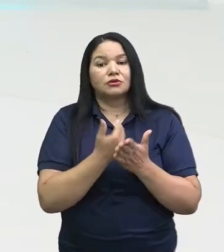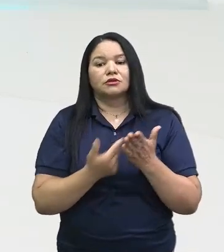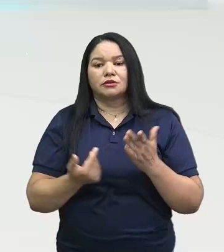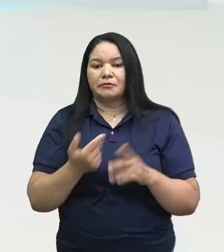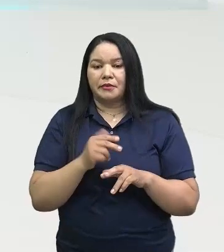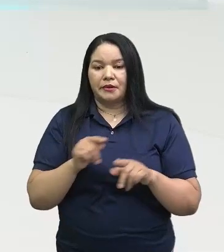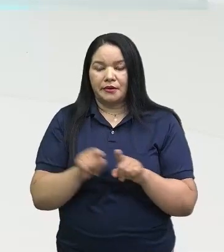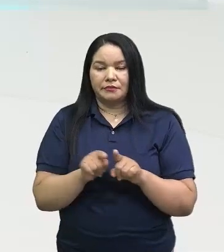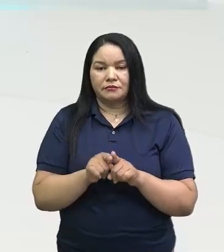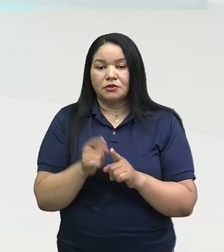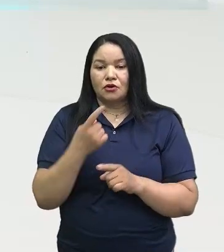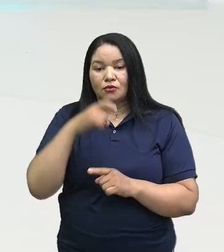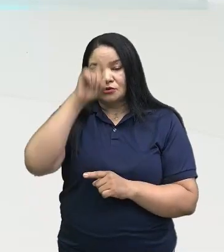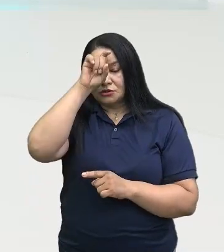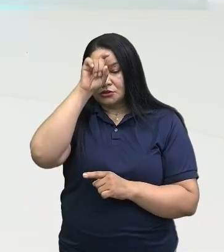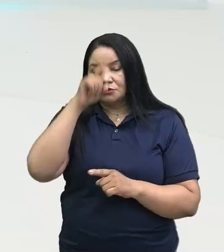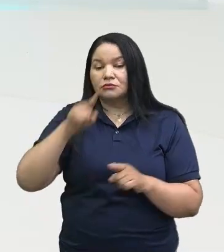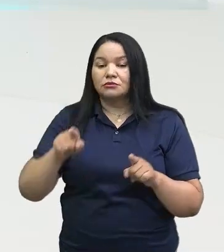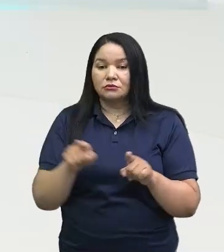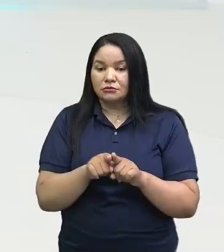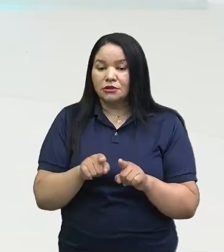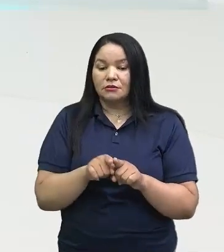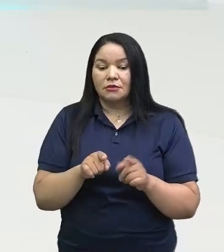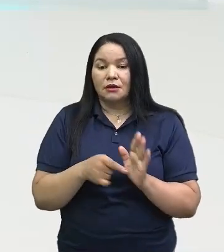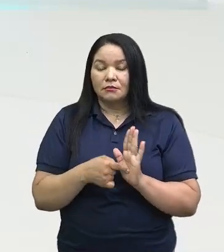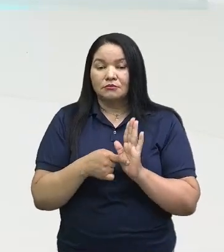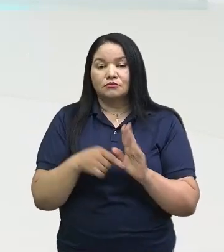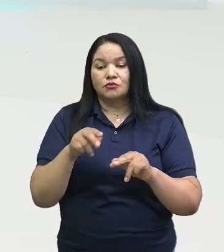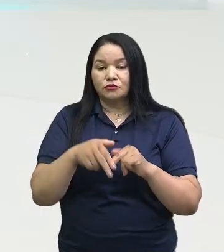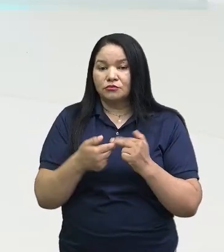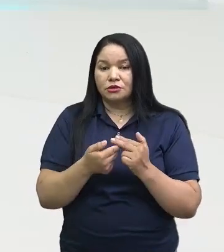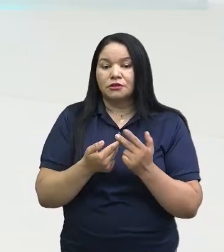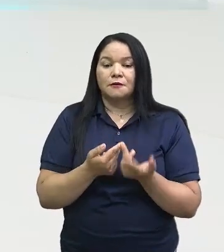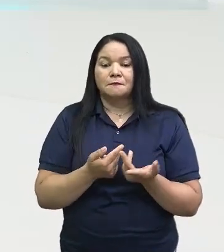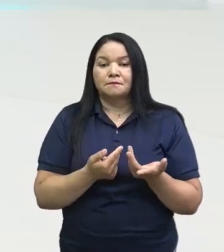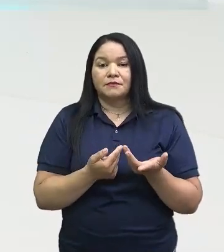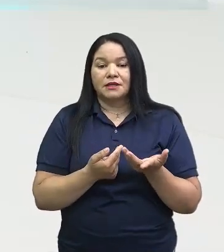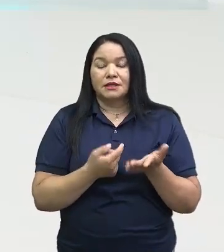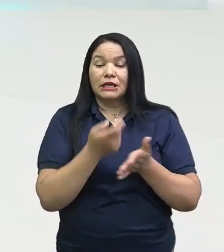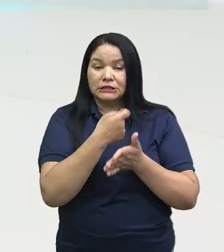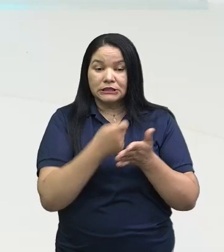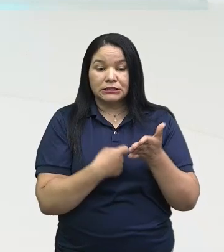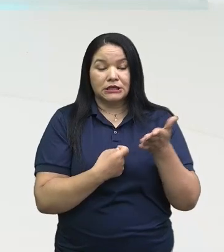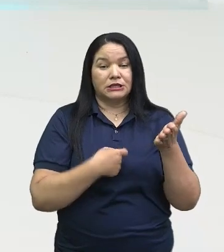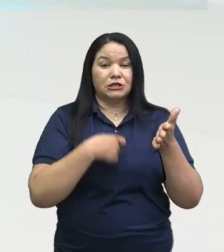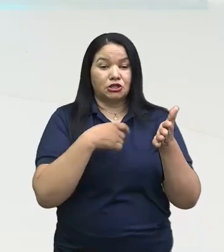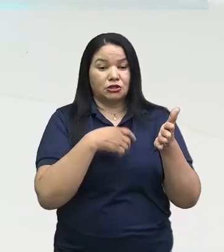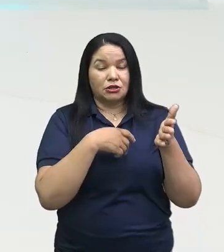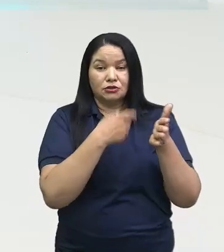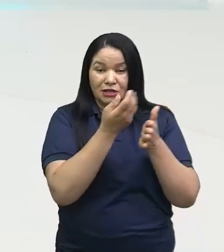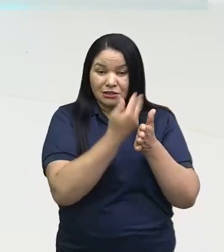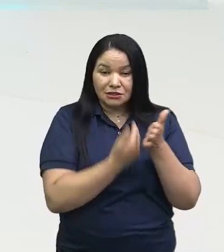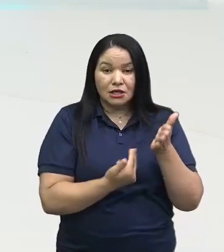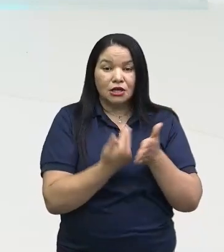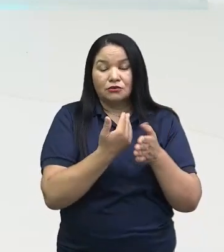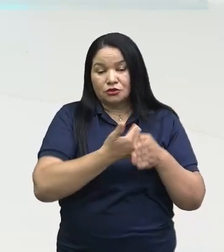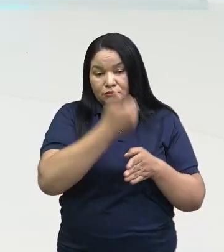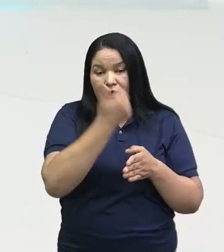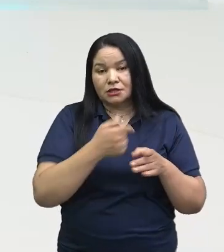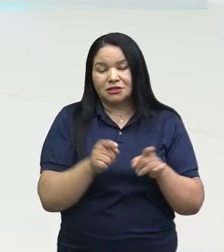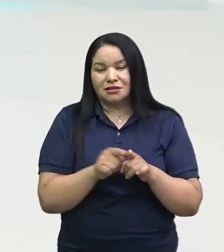E lá no Egito Antigo também, através dos hieróglifos nas paredes do túmulo, também os historiadores